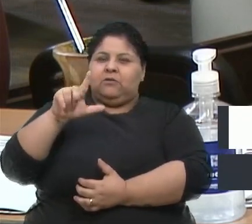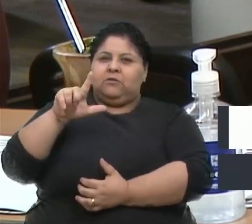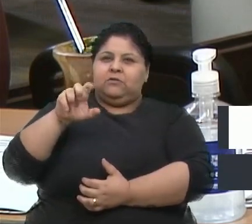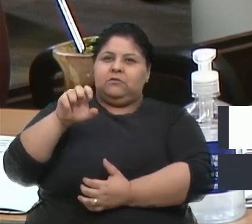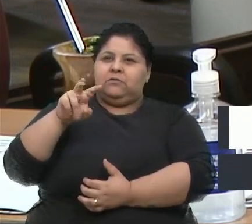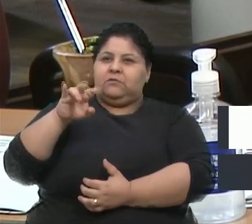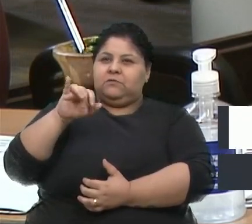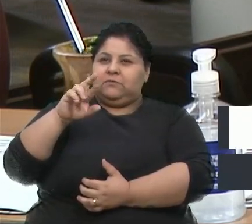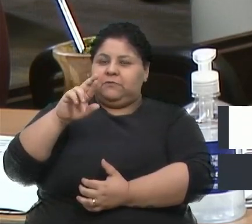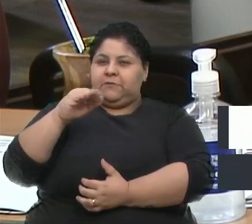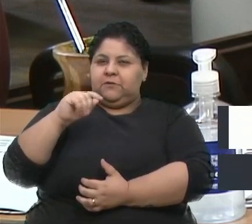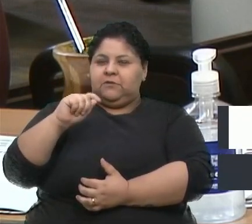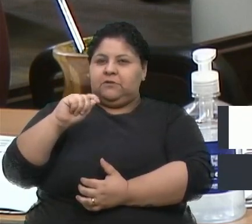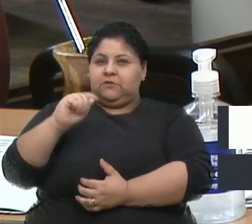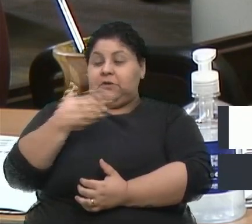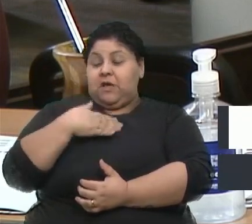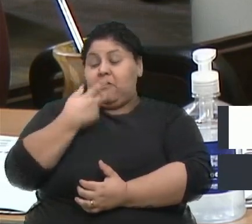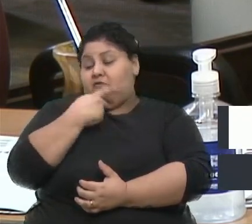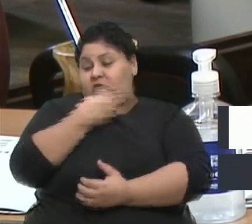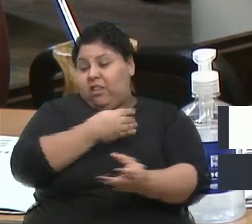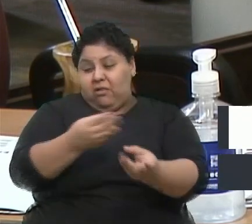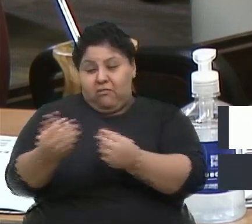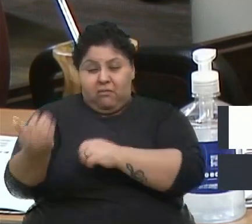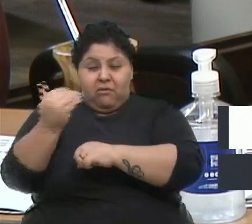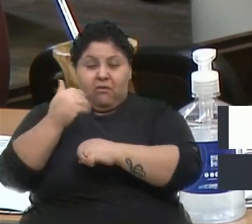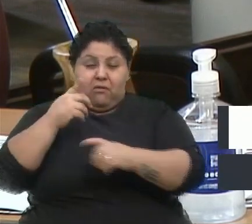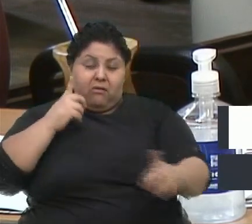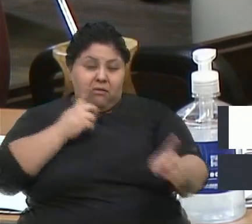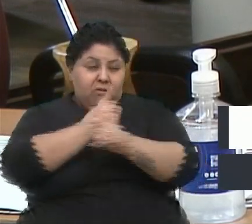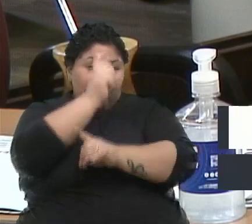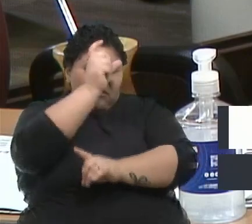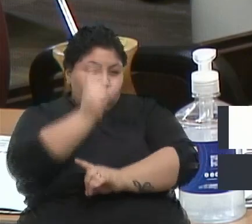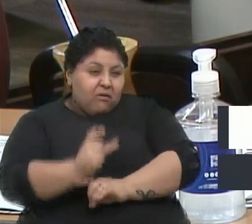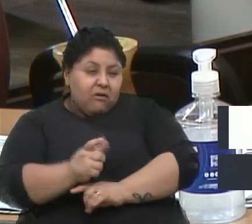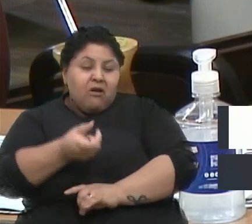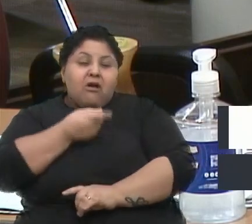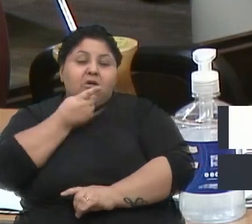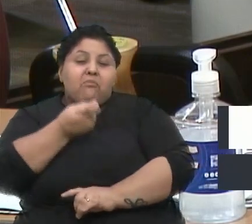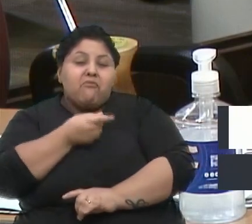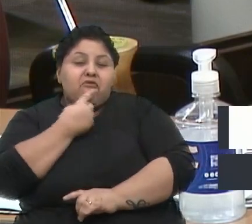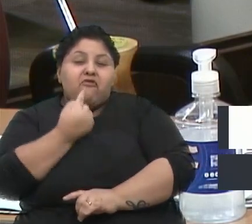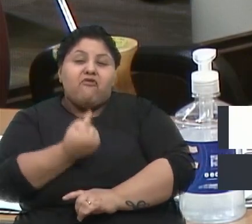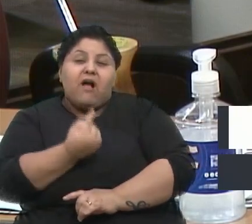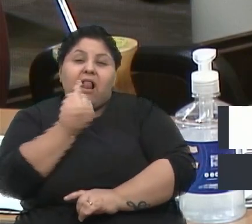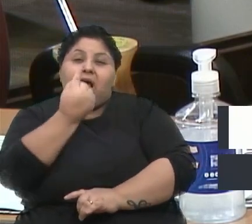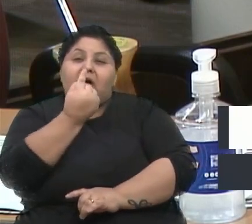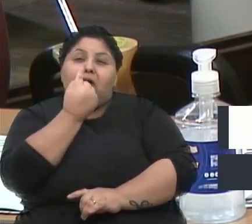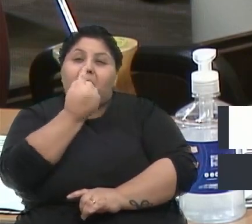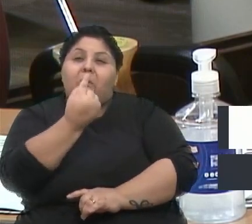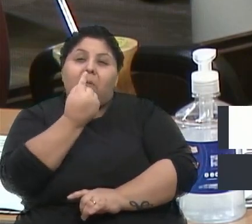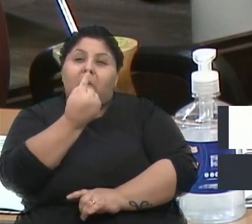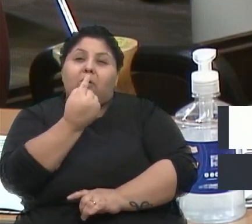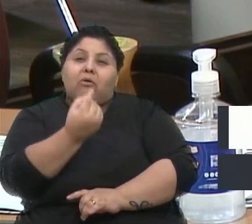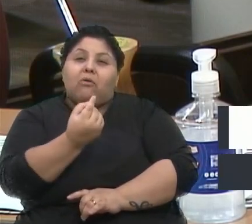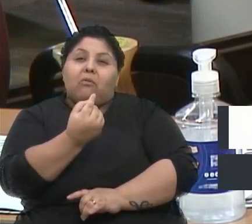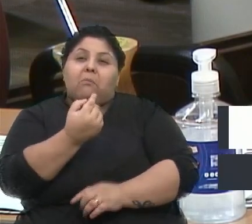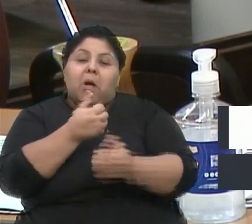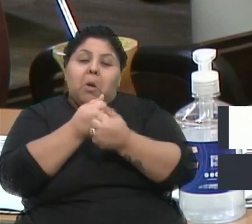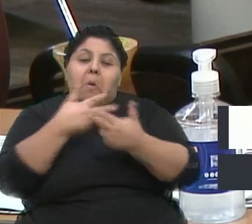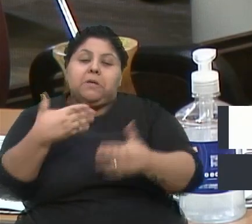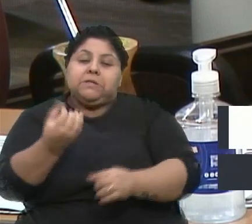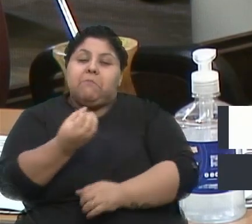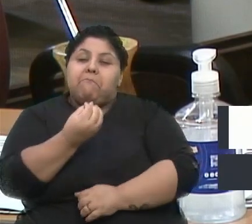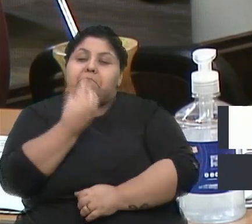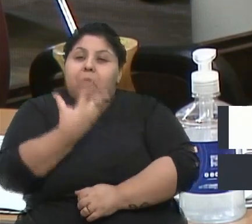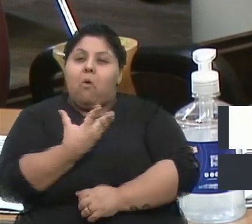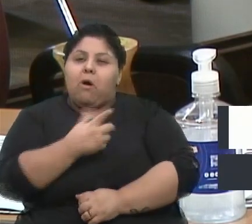rua, quando encontro pessoas, me dê um ponto positivo daquele governo. E eu tentei muito conversar com aquele